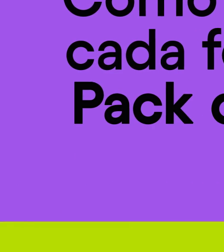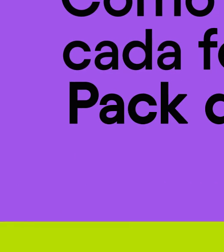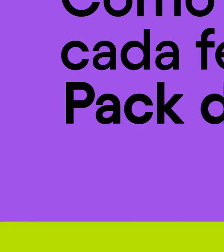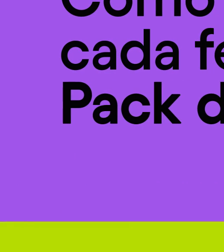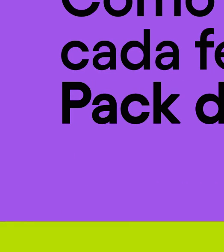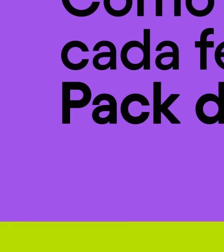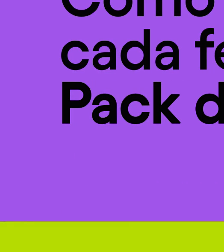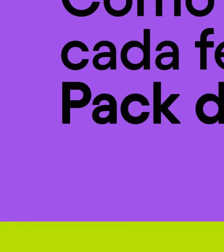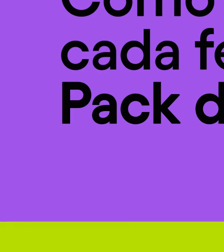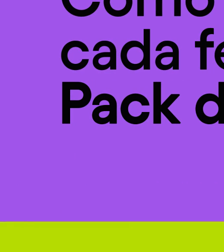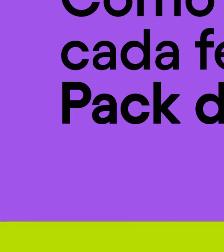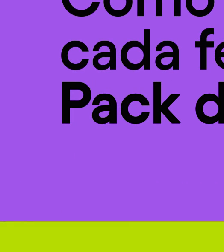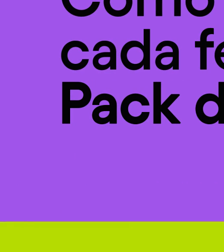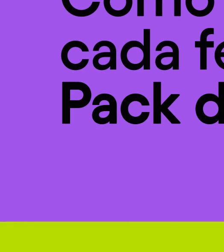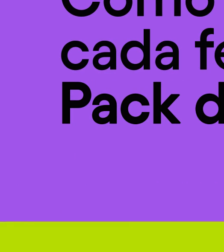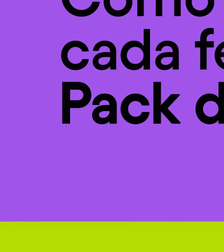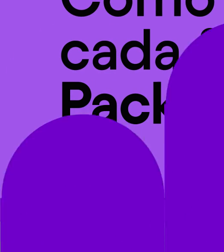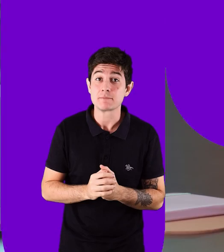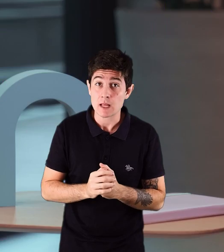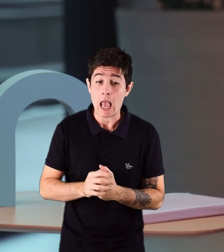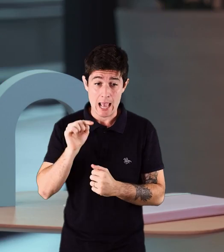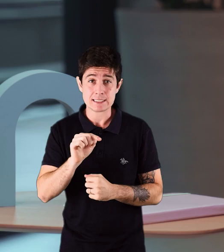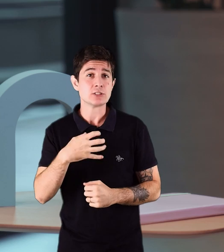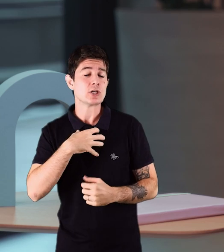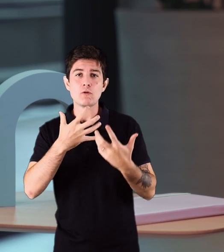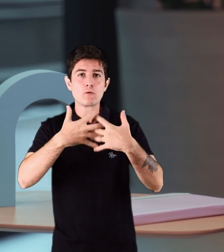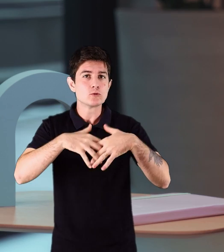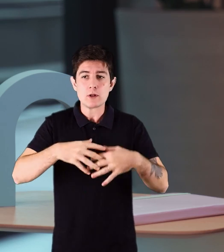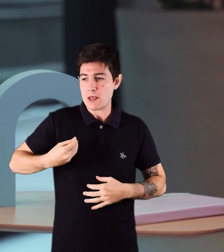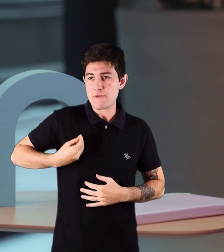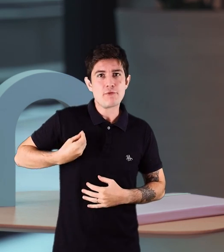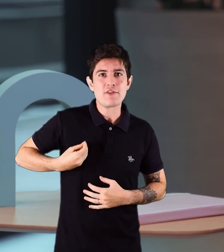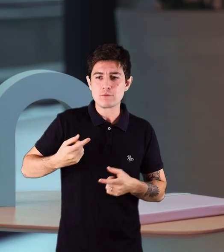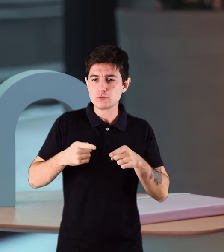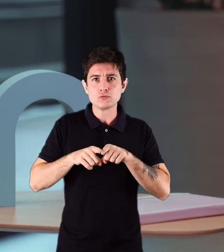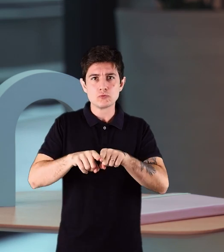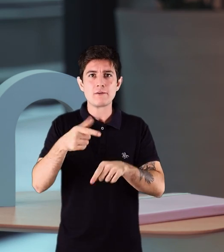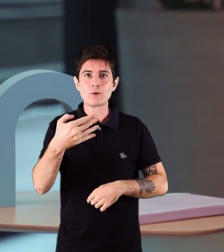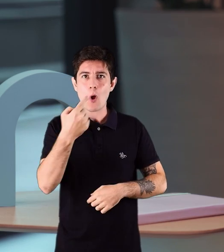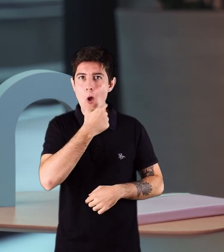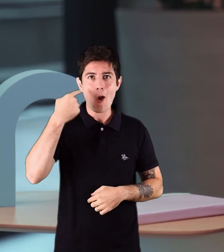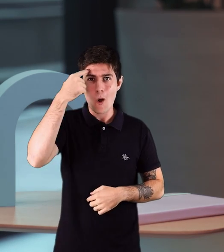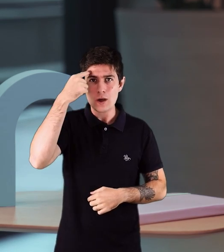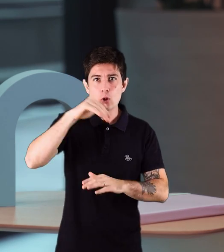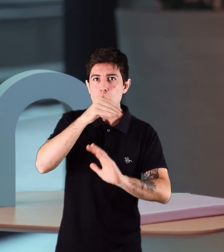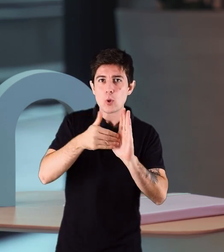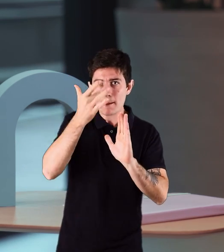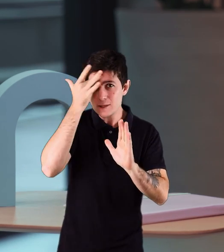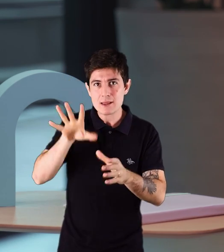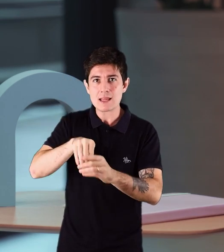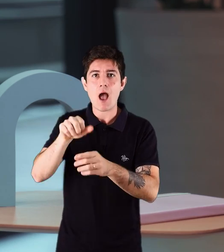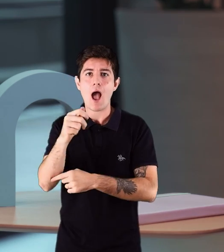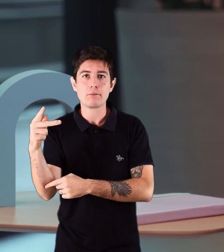Como funciona cada ferramenta do Pack de Proteção? As ferramentas do Pack de Proteção funcionam o tempo todo, simultaneamente e no